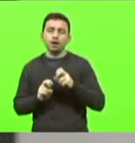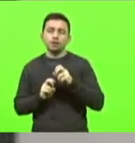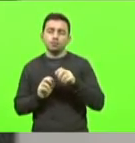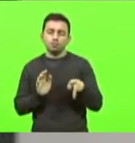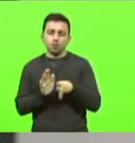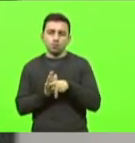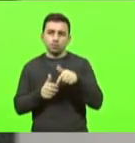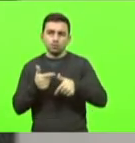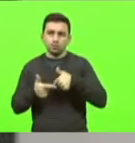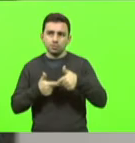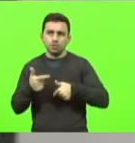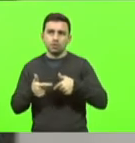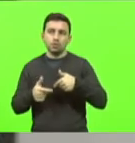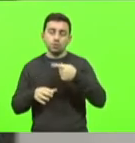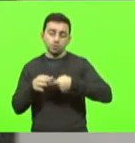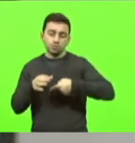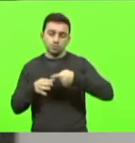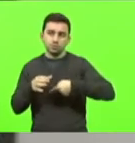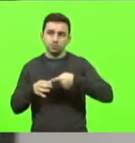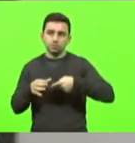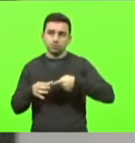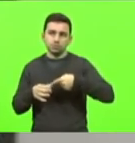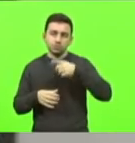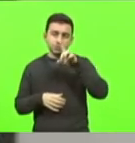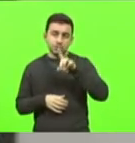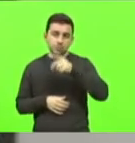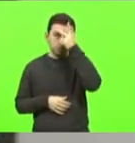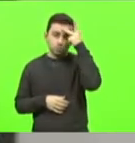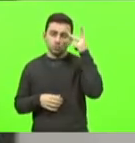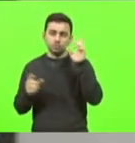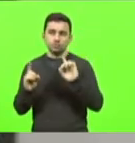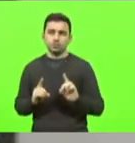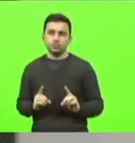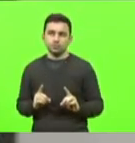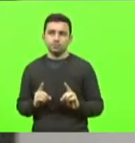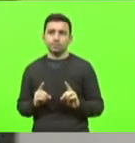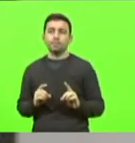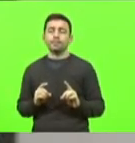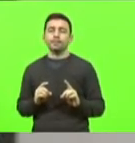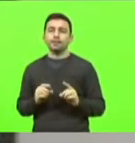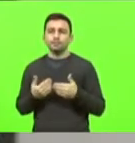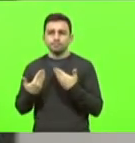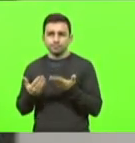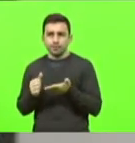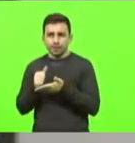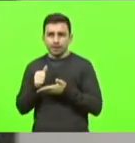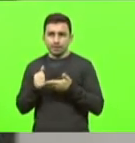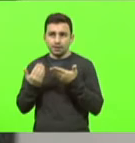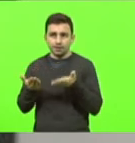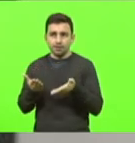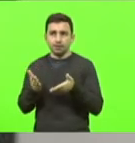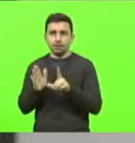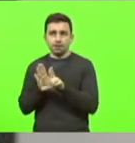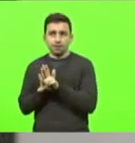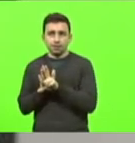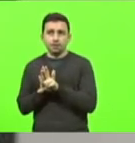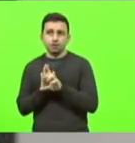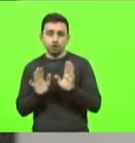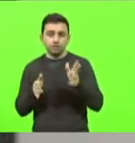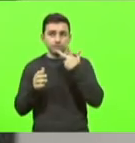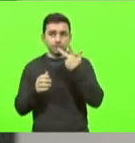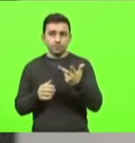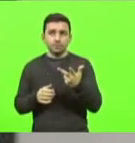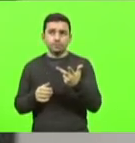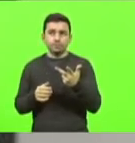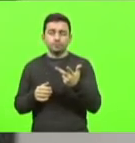de Defesa dos Direitos da Pessoa com Deficiência. Assim, com base na norma citada, depreende-se que a matéria se